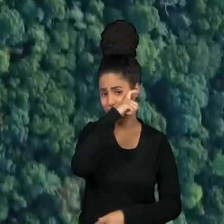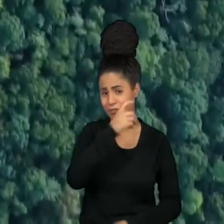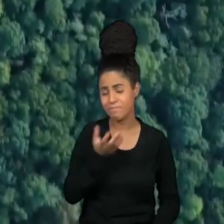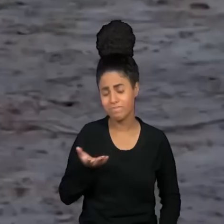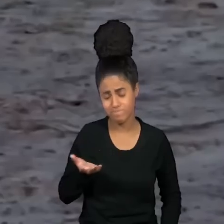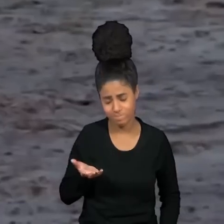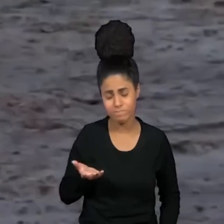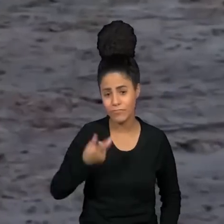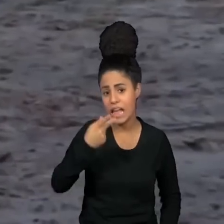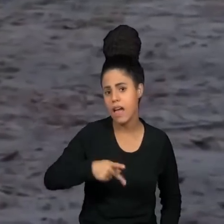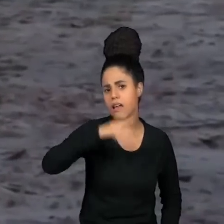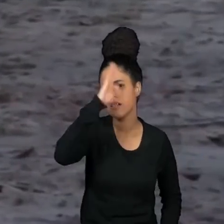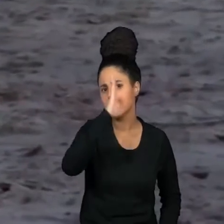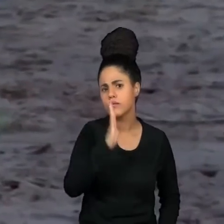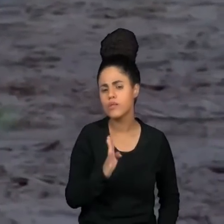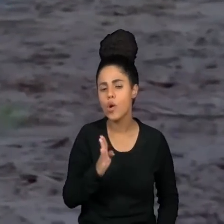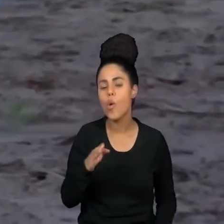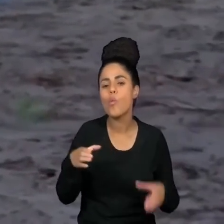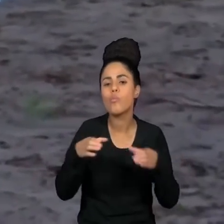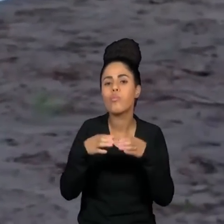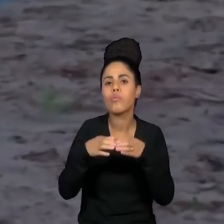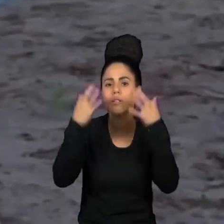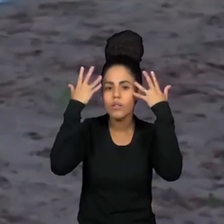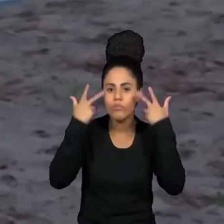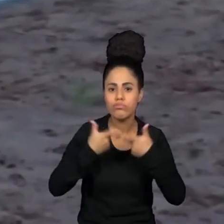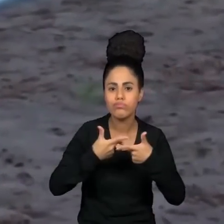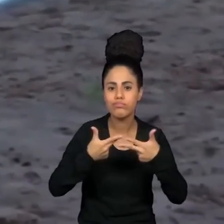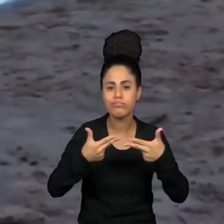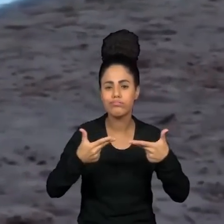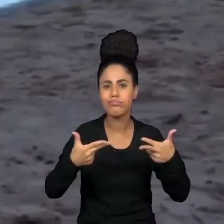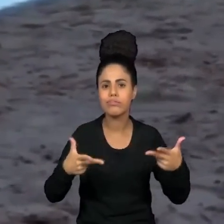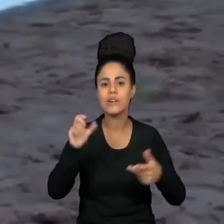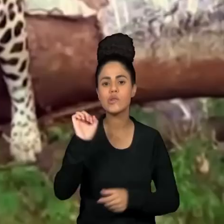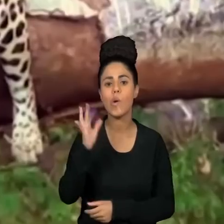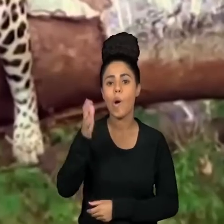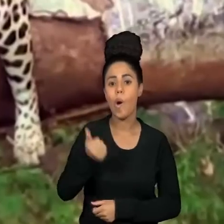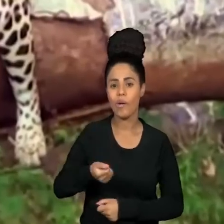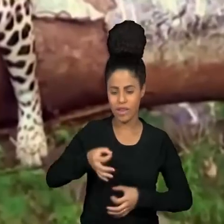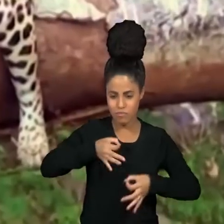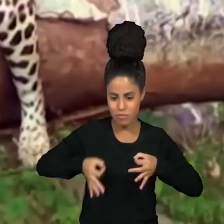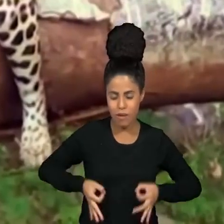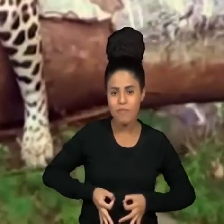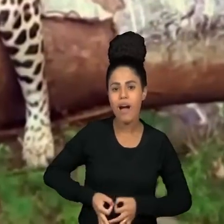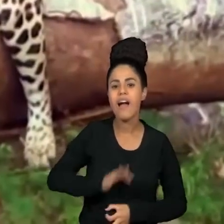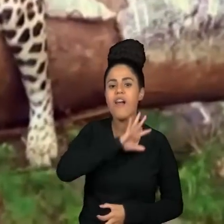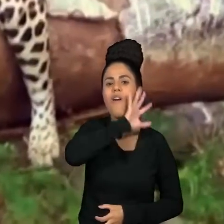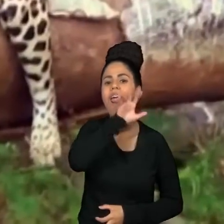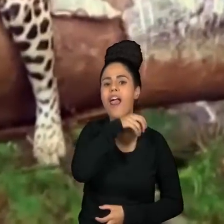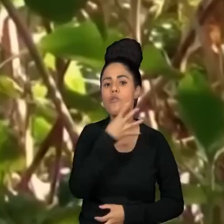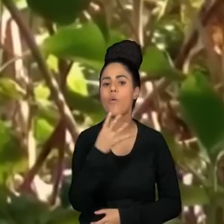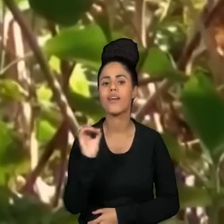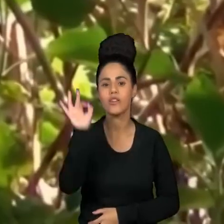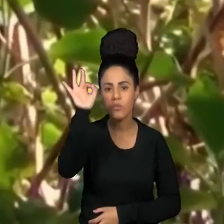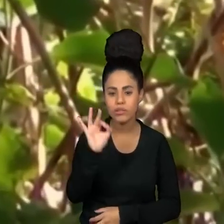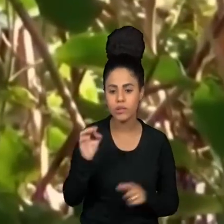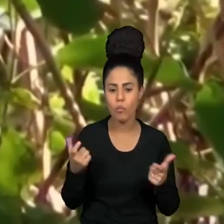No Brasil, entre os animais que mais perderam áreas está a onça-pintada, com 40% de redução.